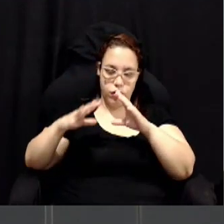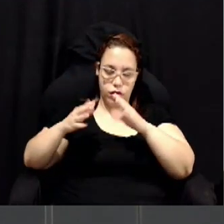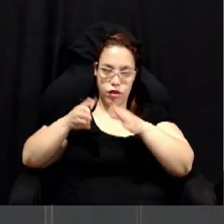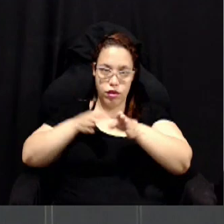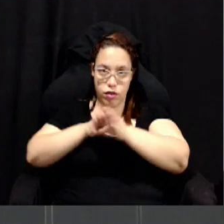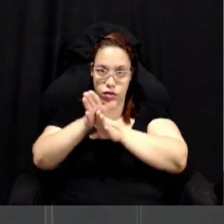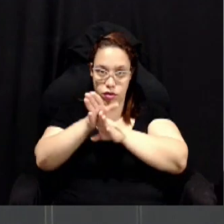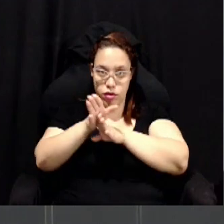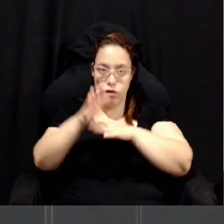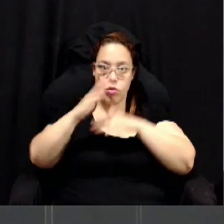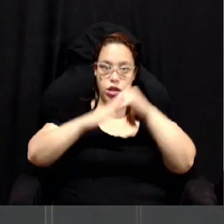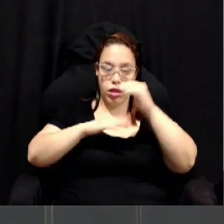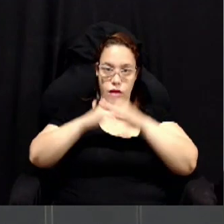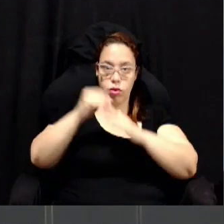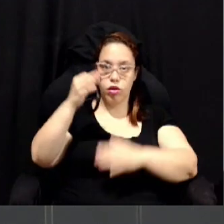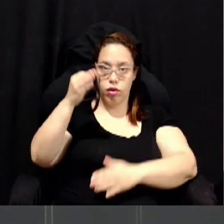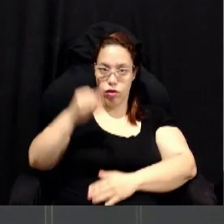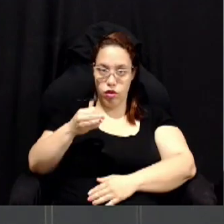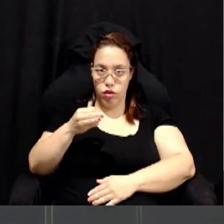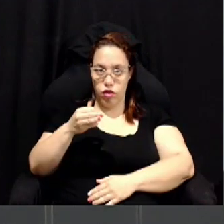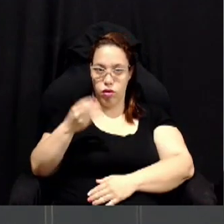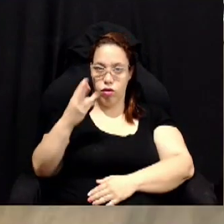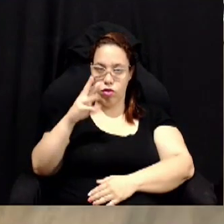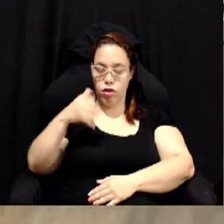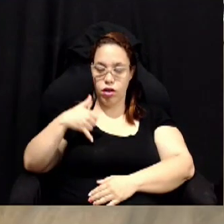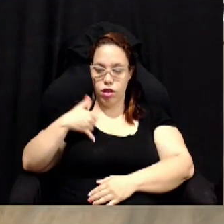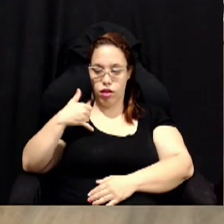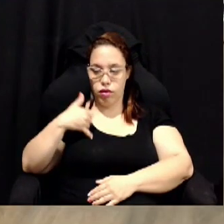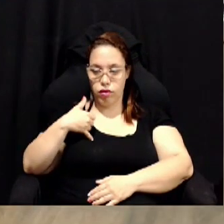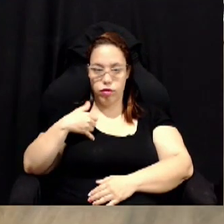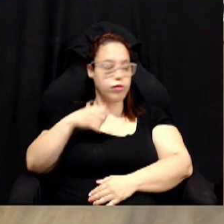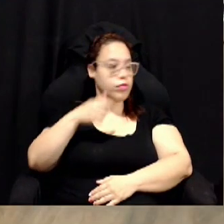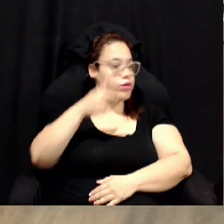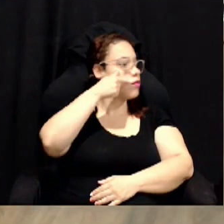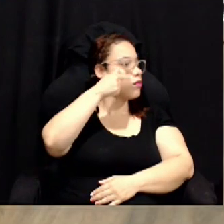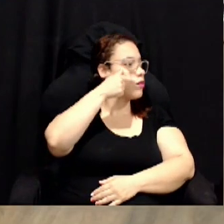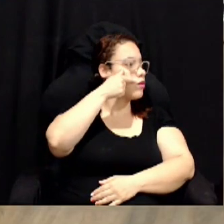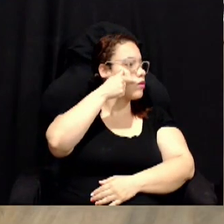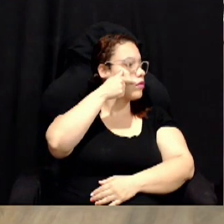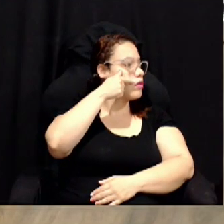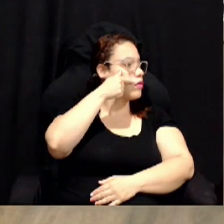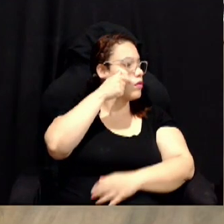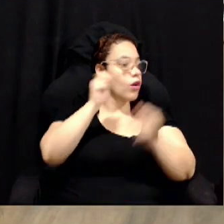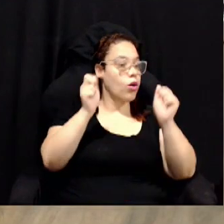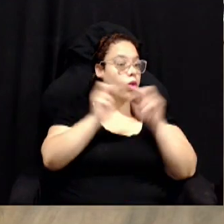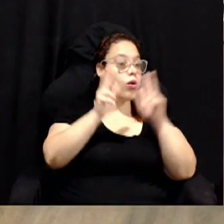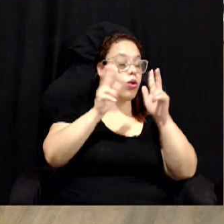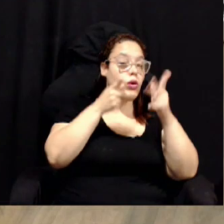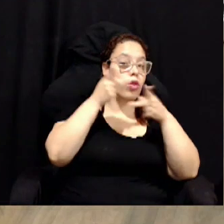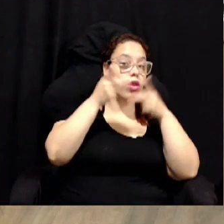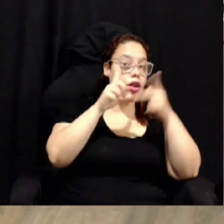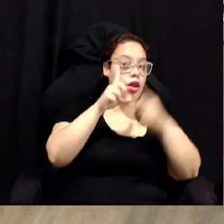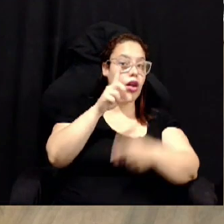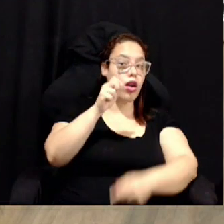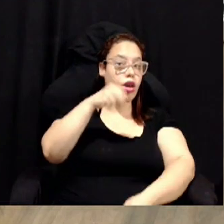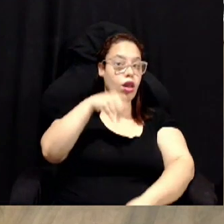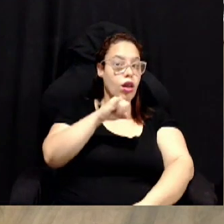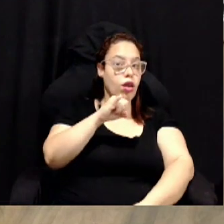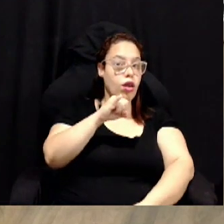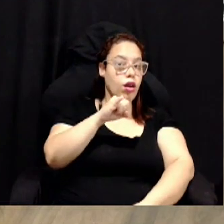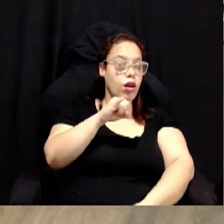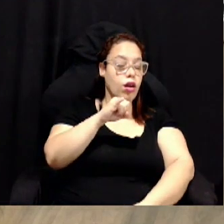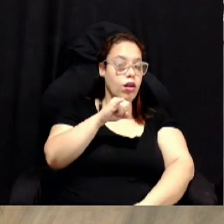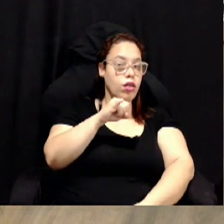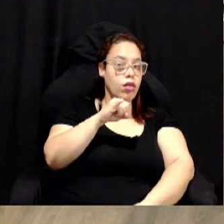tratamento. Então isso aconteceu com 3 aninhos. Guilherme, depois Carlinhos. Me chamou a atenção na fala da Dani, que é uma coisa que nós temos